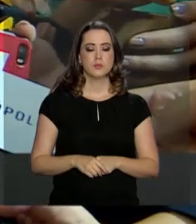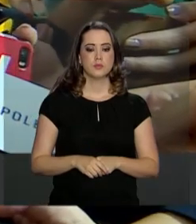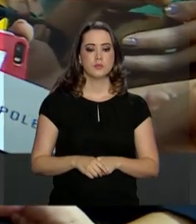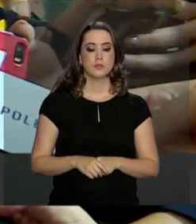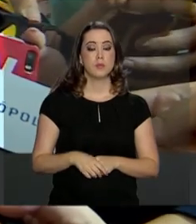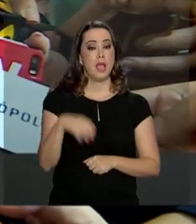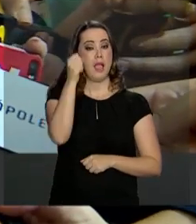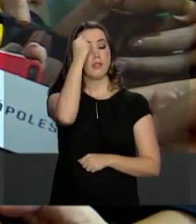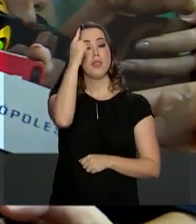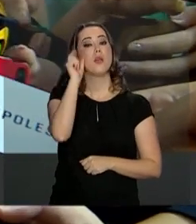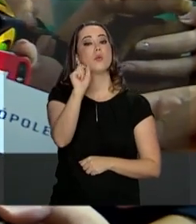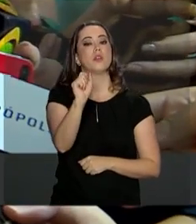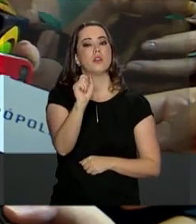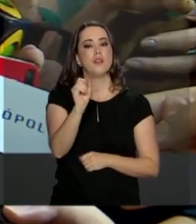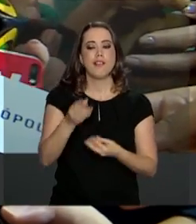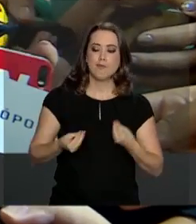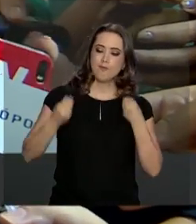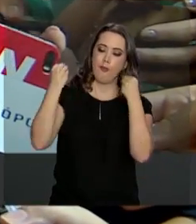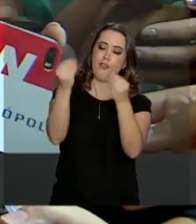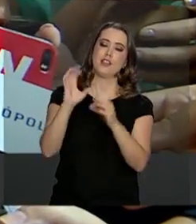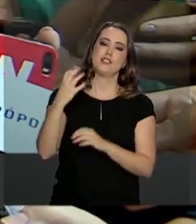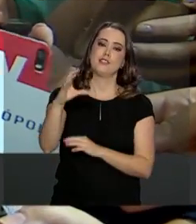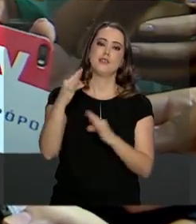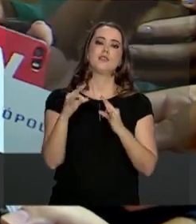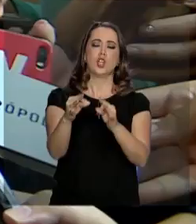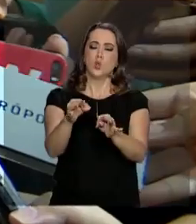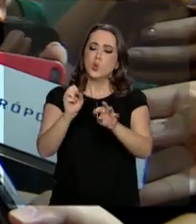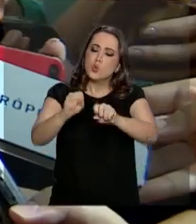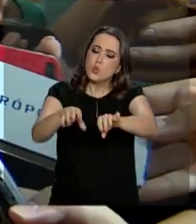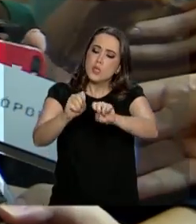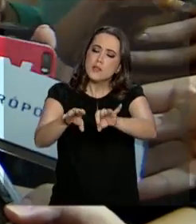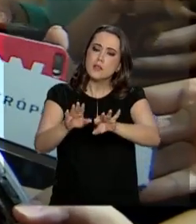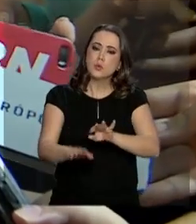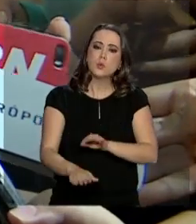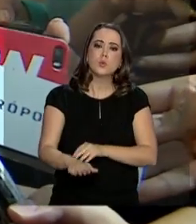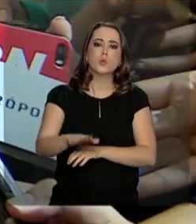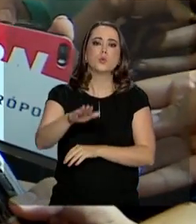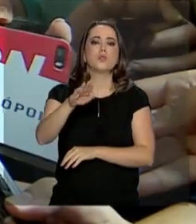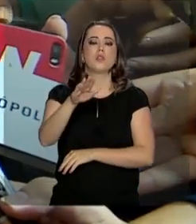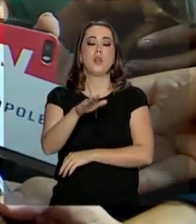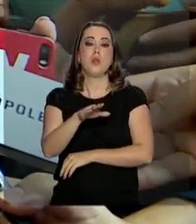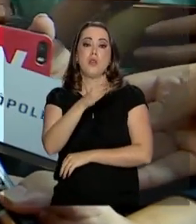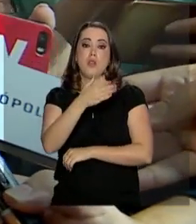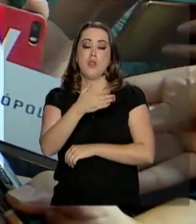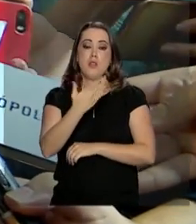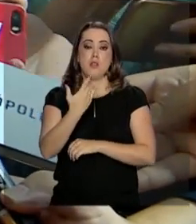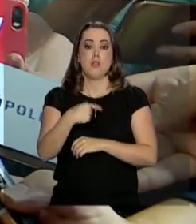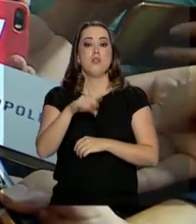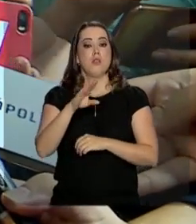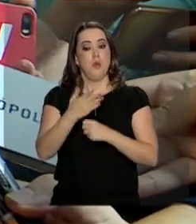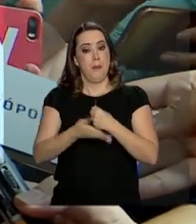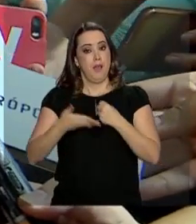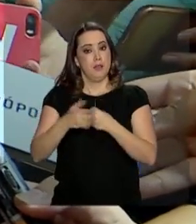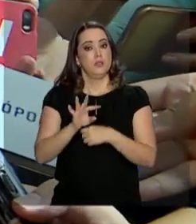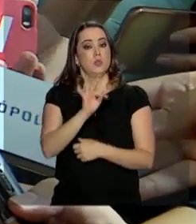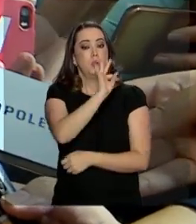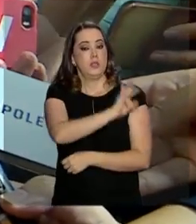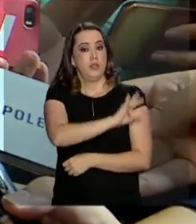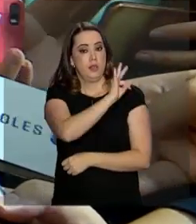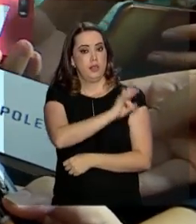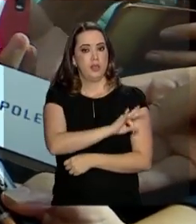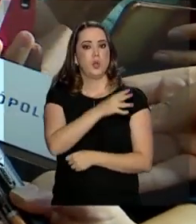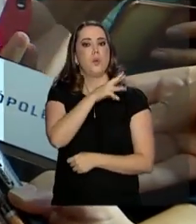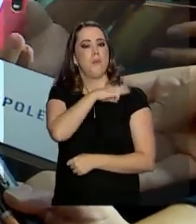A ideia é levar a ciência e tecnologia para a educação, fundamental e técnica, né, e